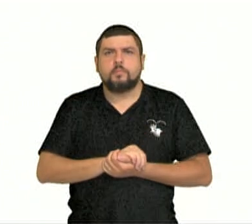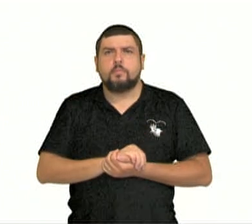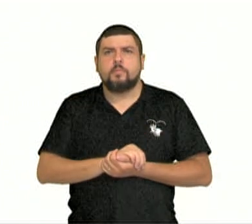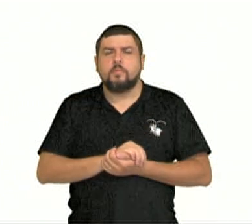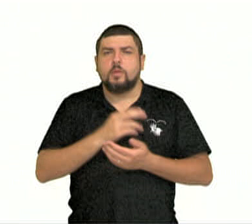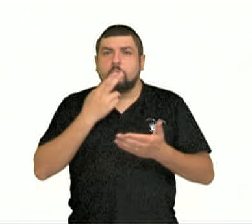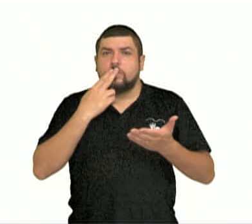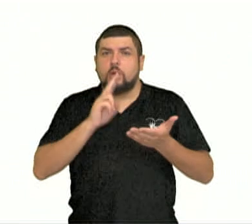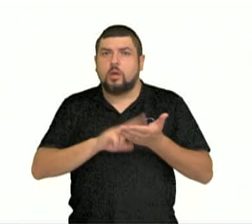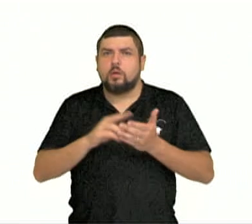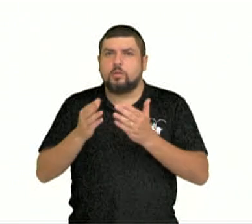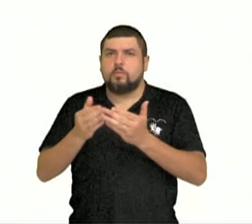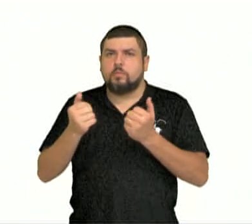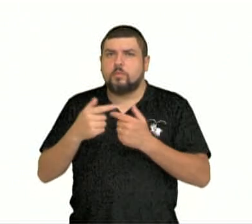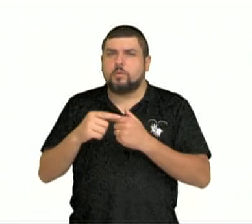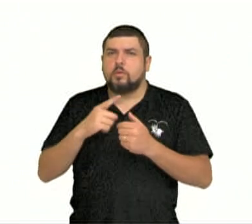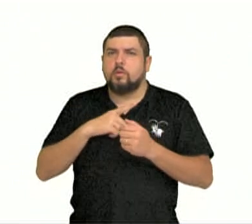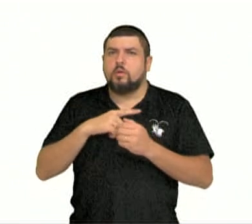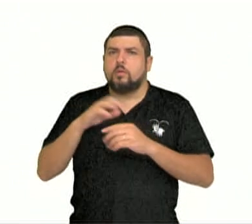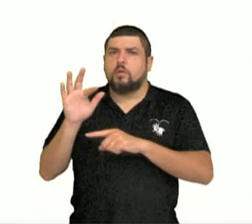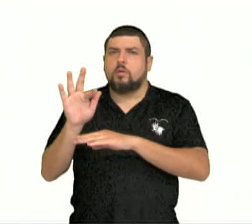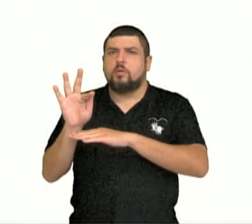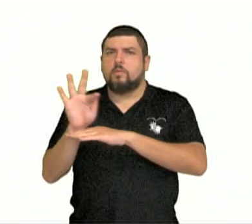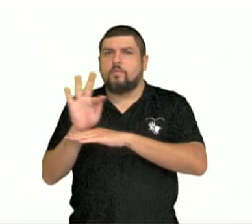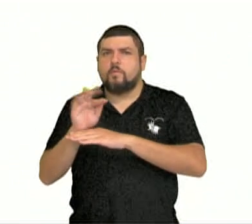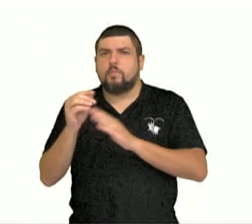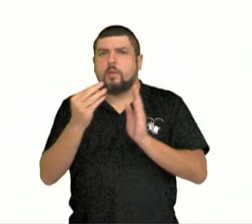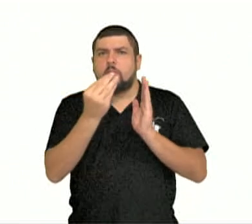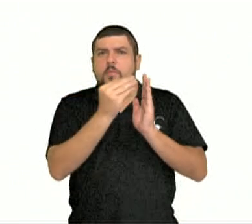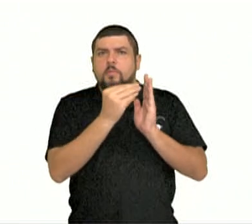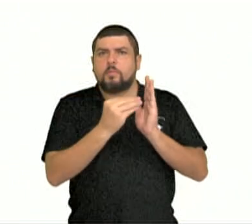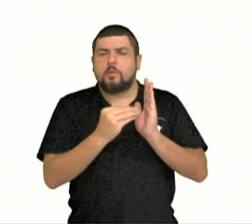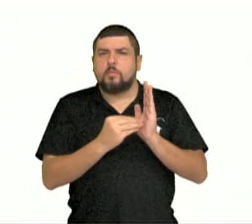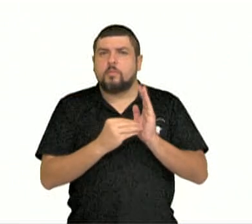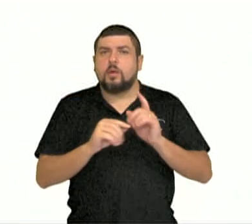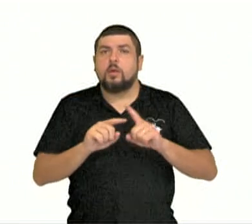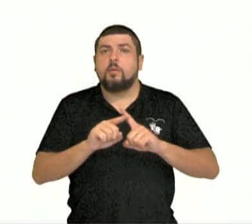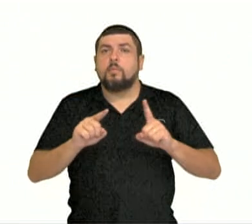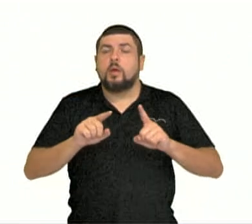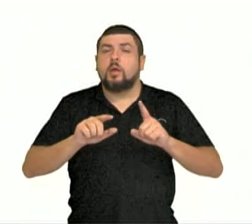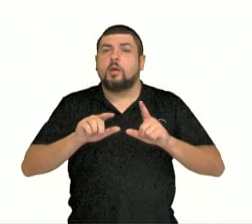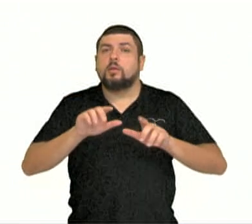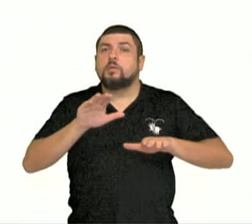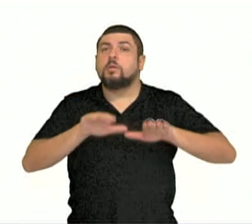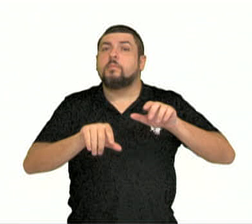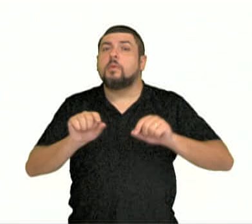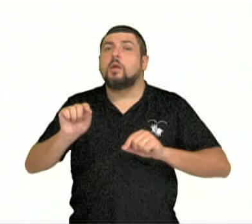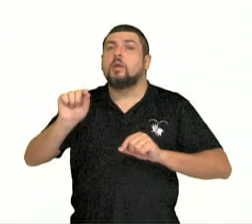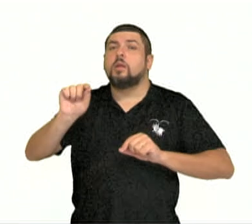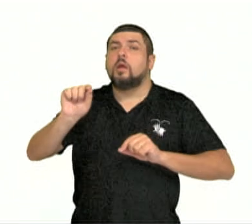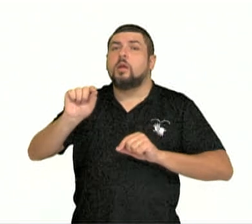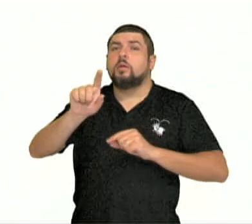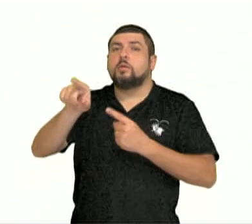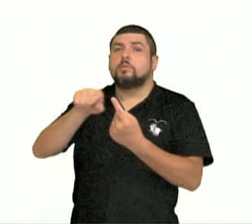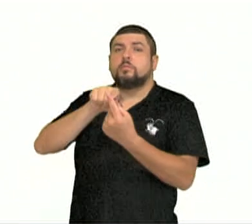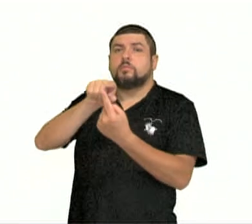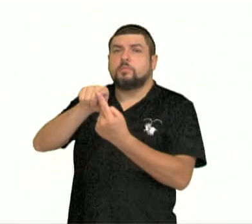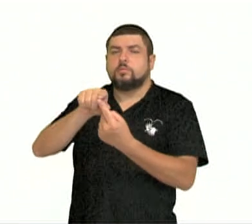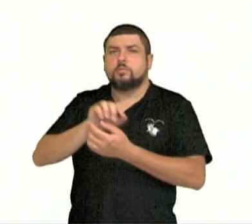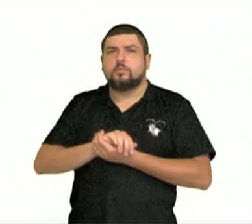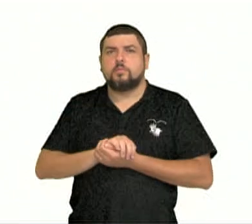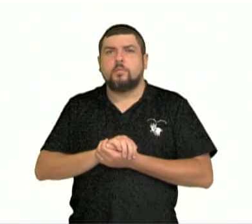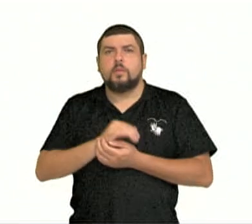da carta de solicitação sempre dependerá de para quem ela se destina. Então, um exemplo. Se